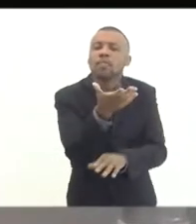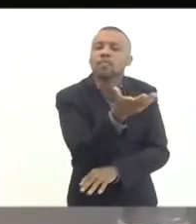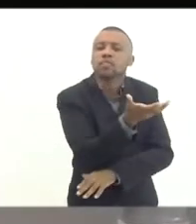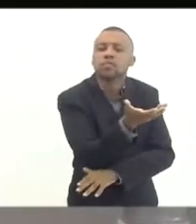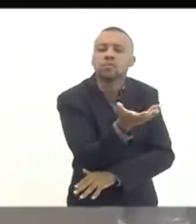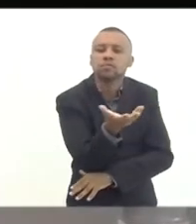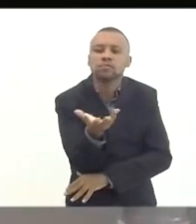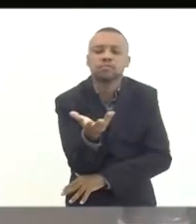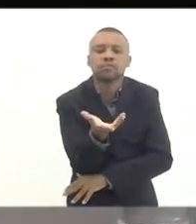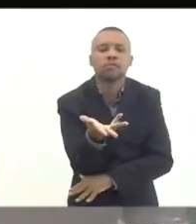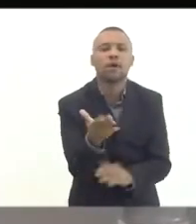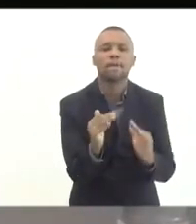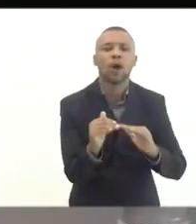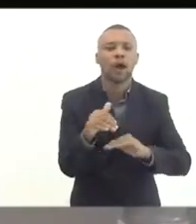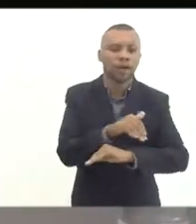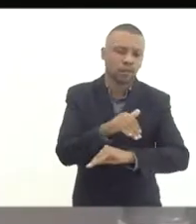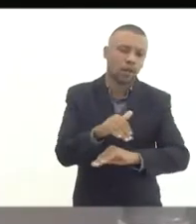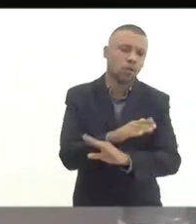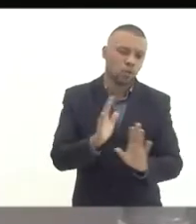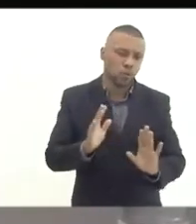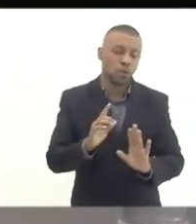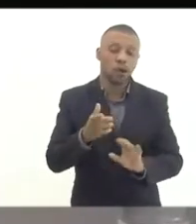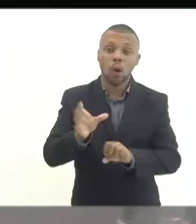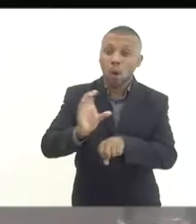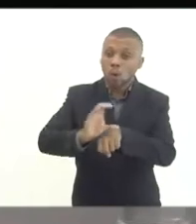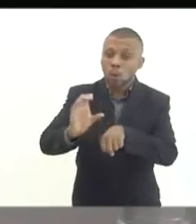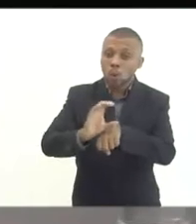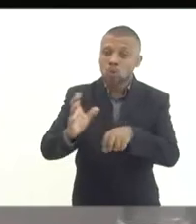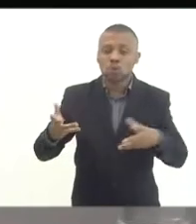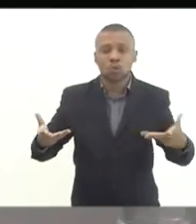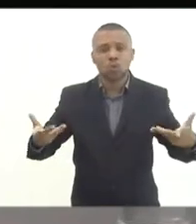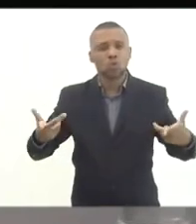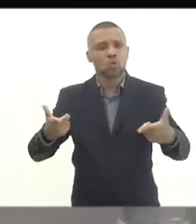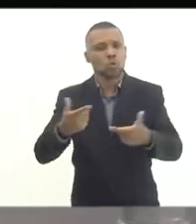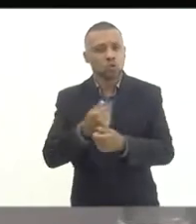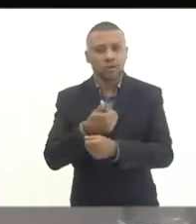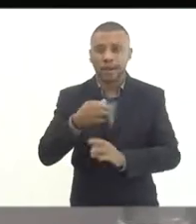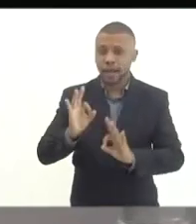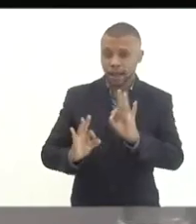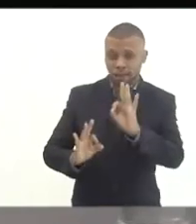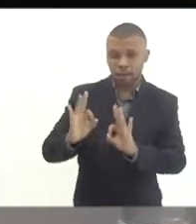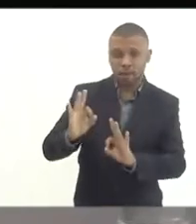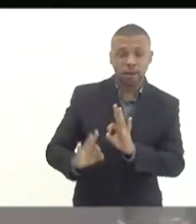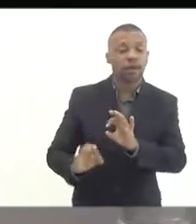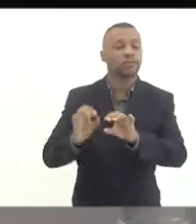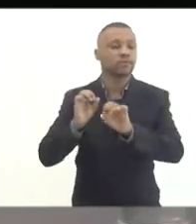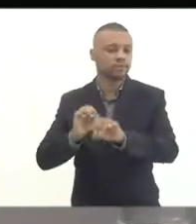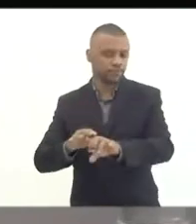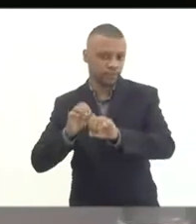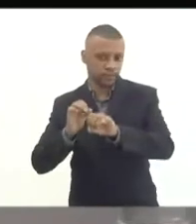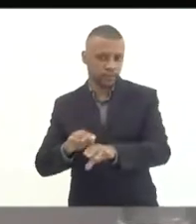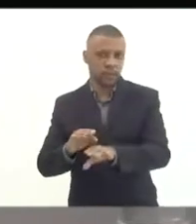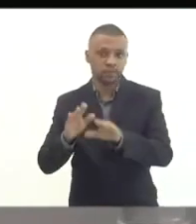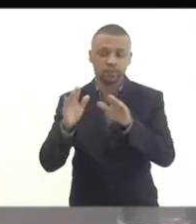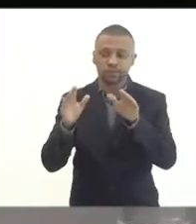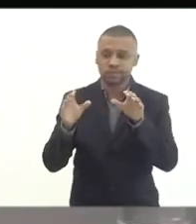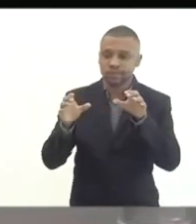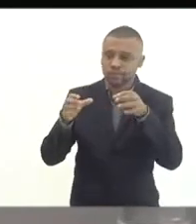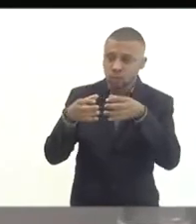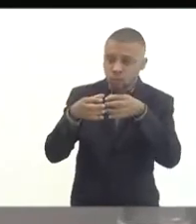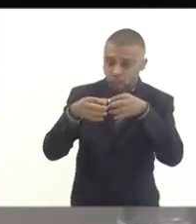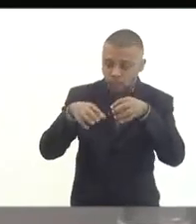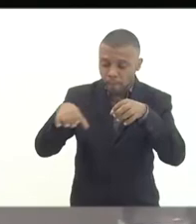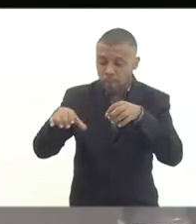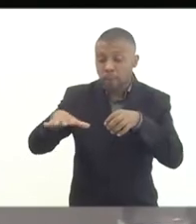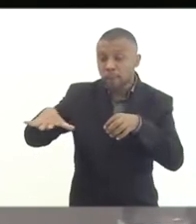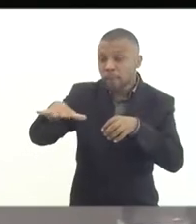curso é assim de excelência é elaborado e ministrado parte pela equipe da